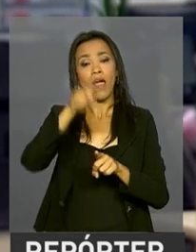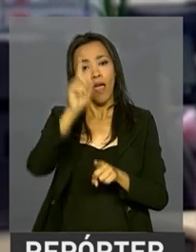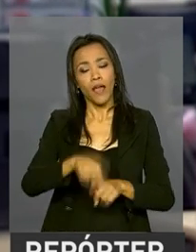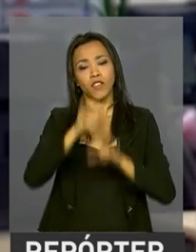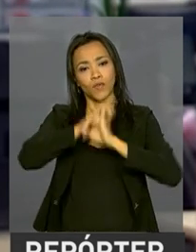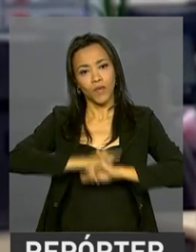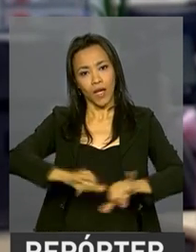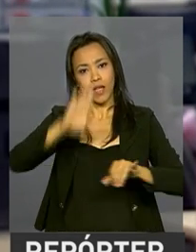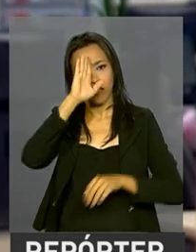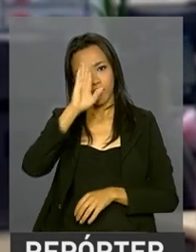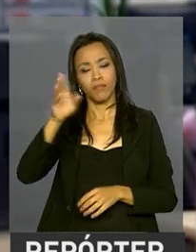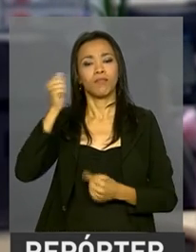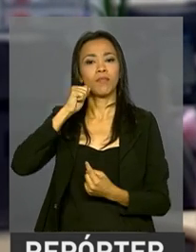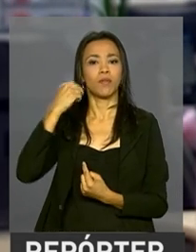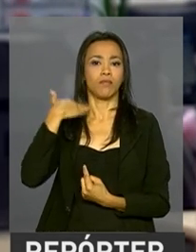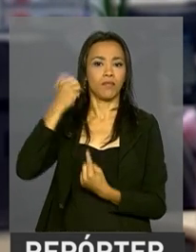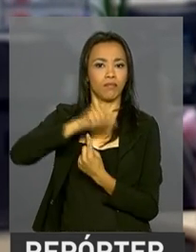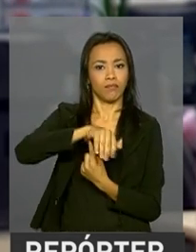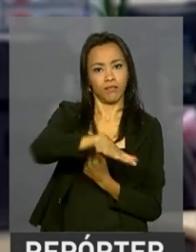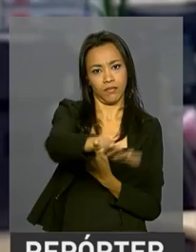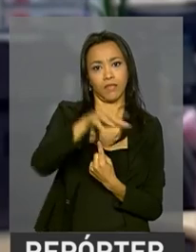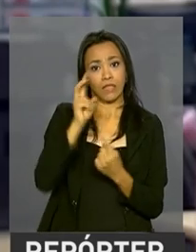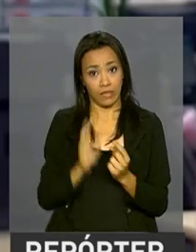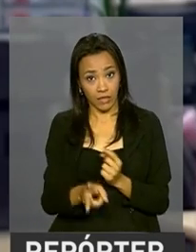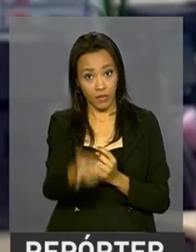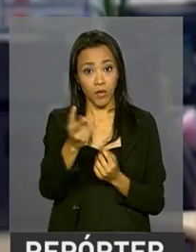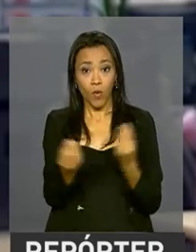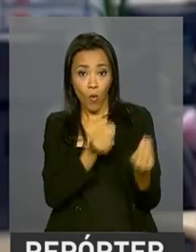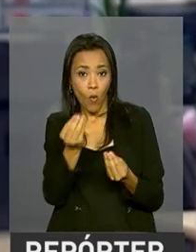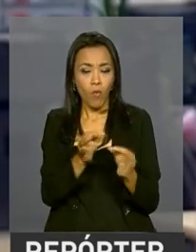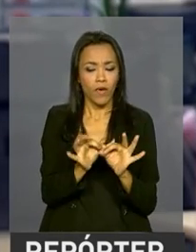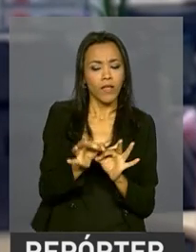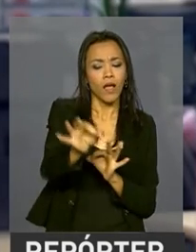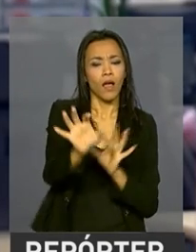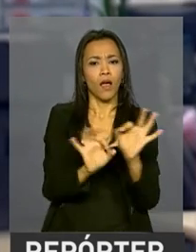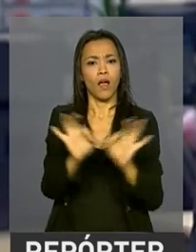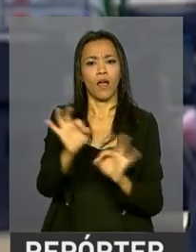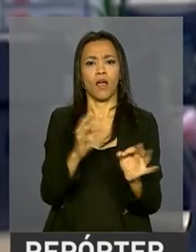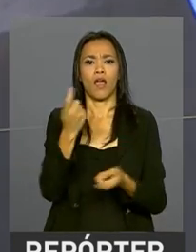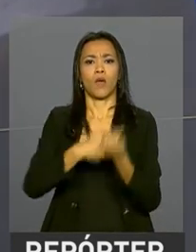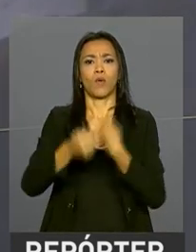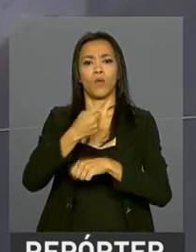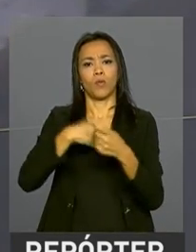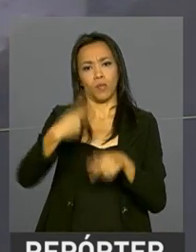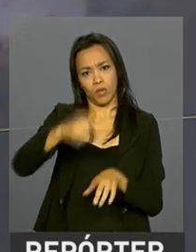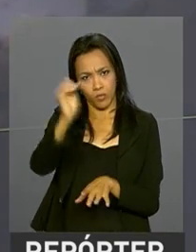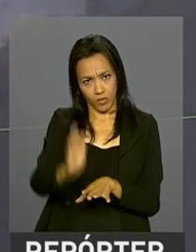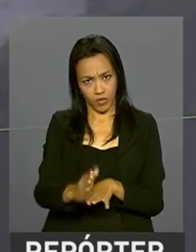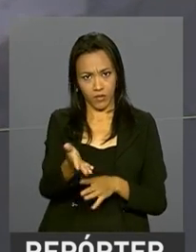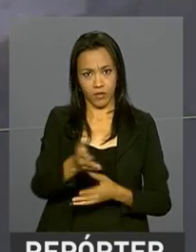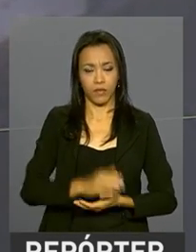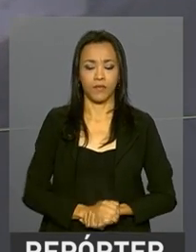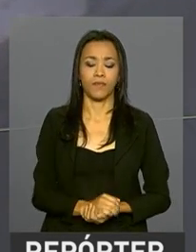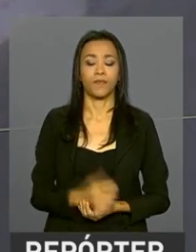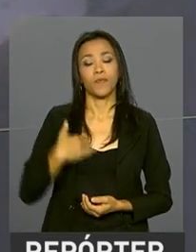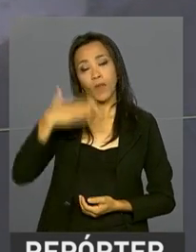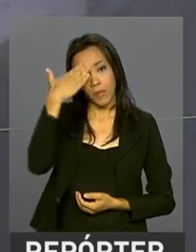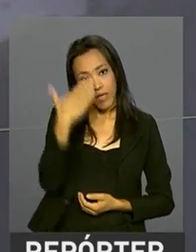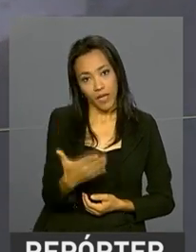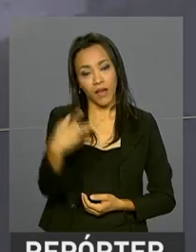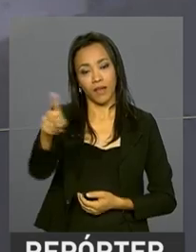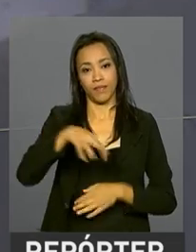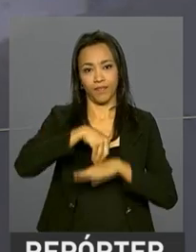toda semana com atualizações das projeções para a economia do país. Leandro, eu volto com você aí em Brasília. Tá ok, Zé. Obrigado pelas